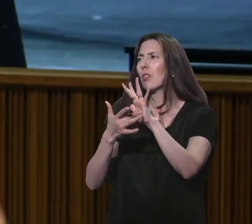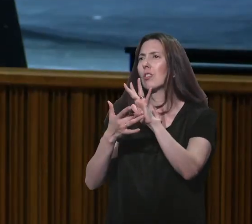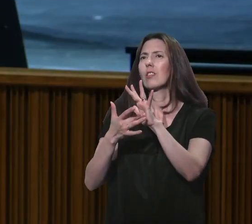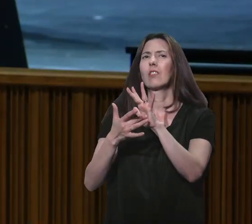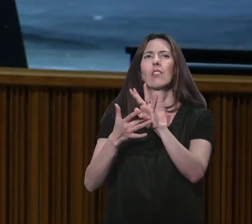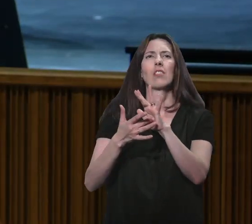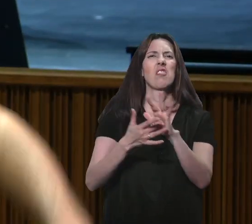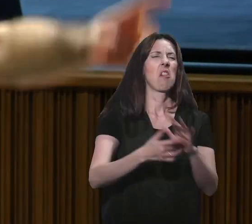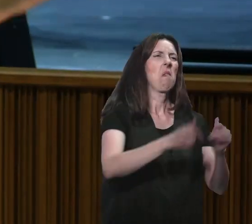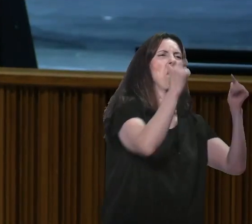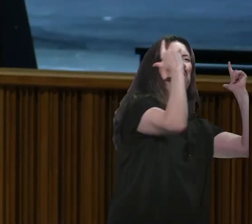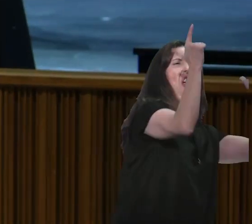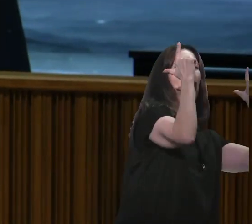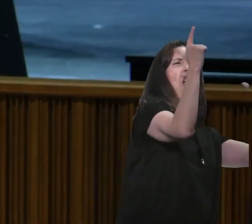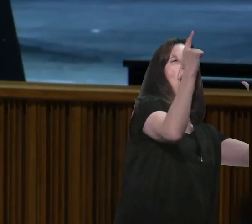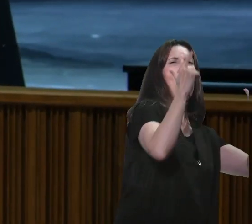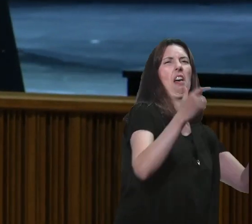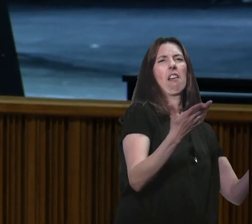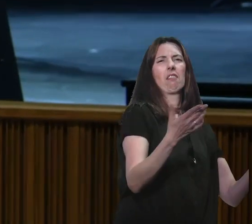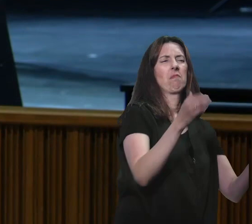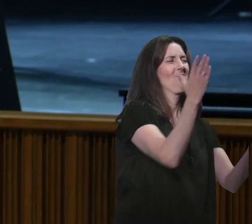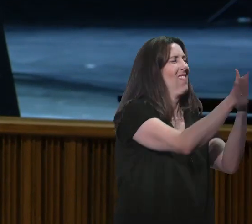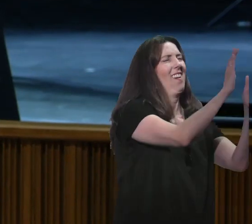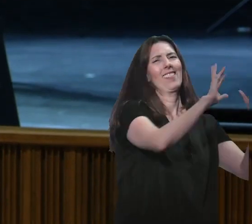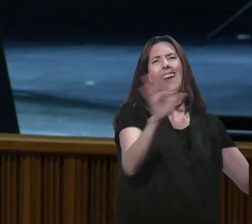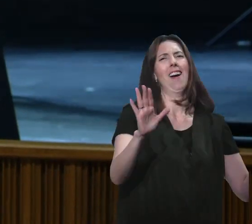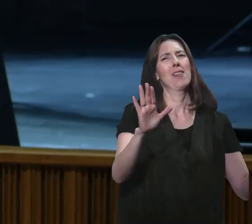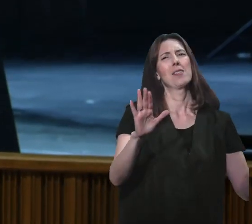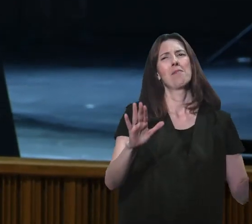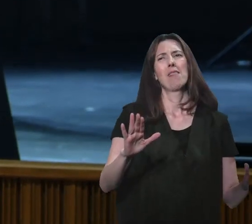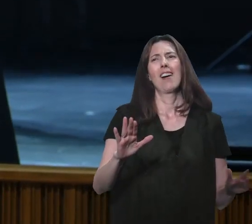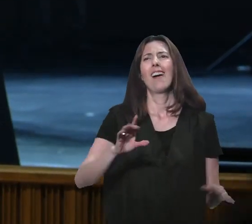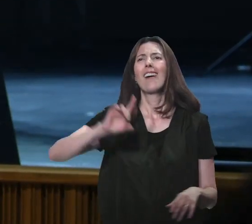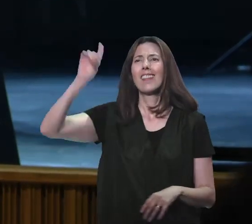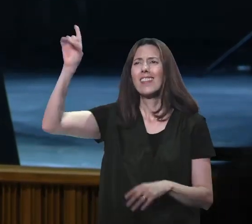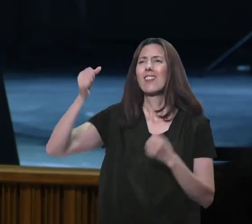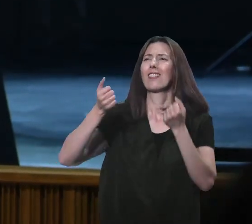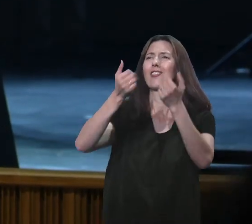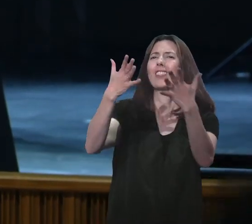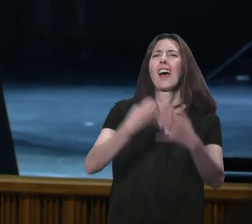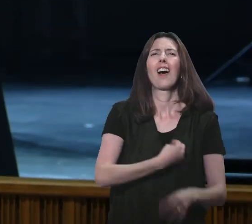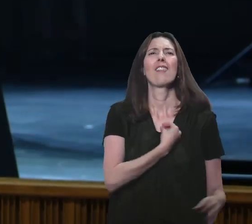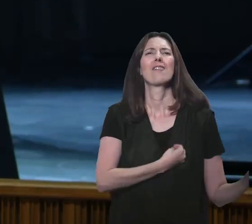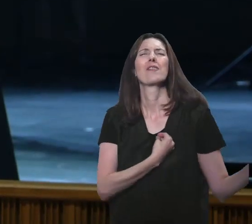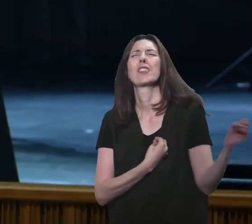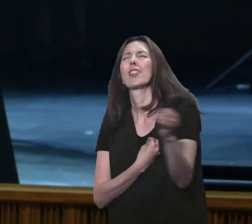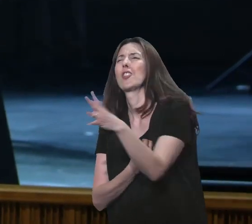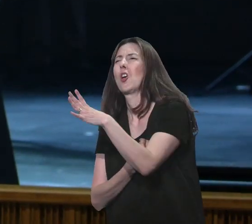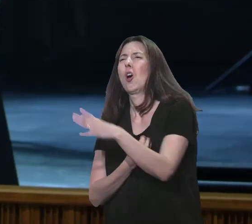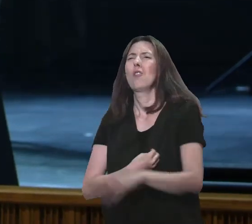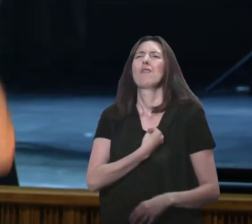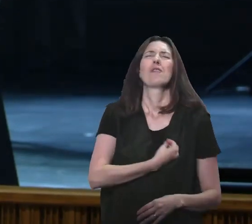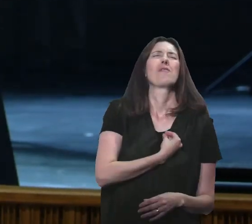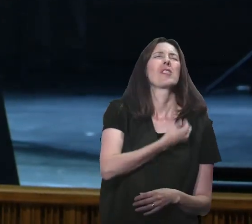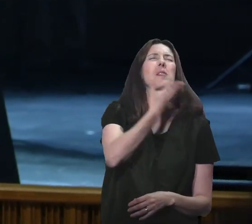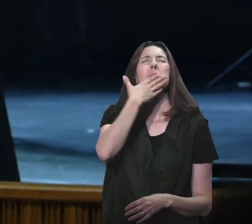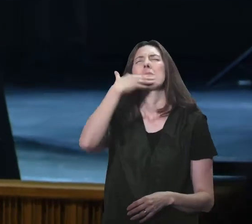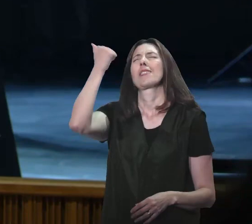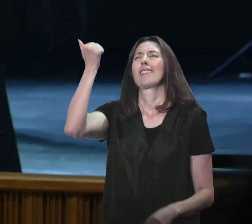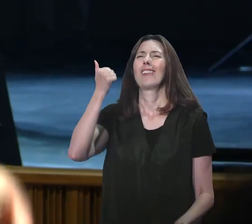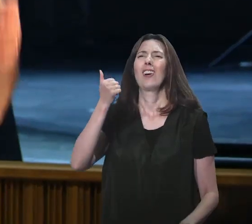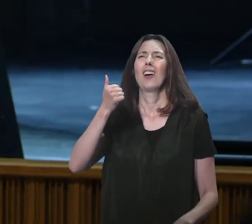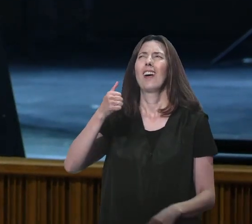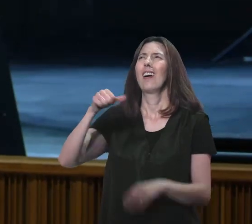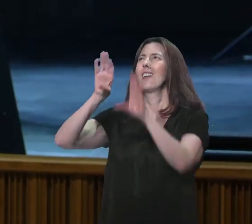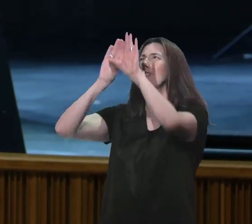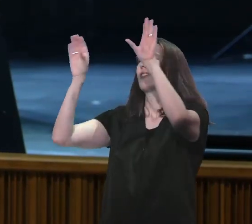bagunça, chega, Deus não te criou para isso. Ele quer te dar vida nova, vida em abundância, o céu.